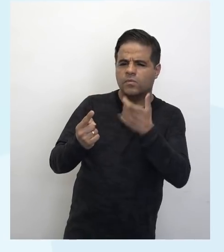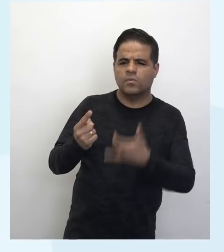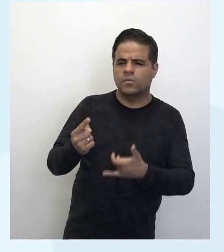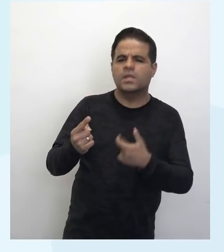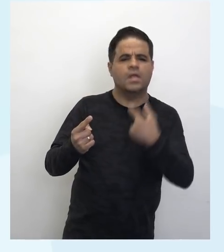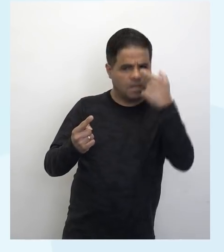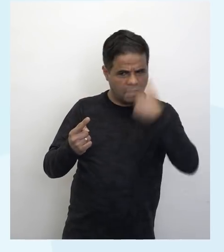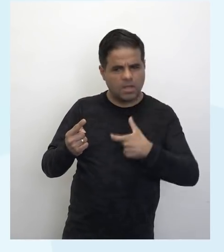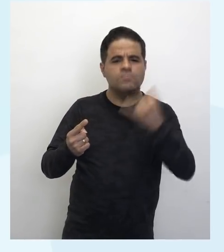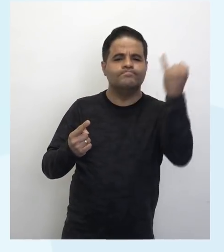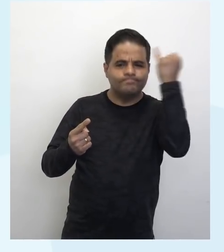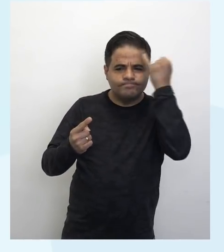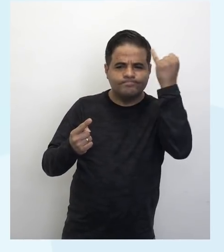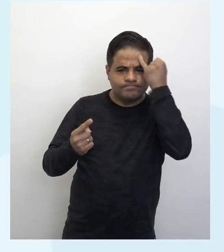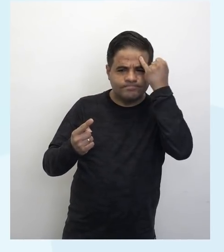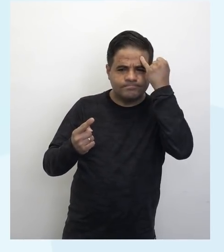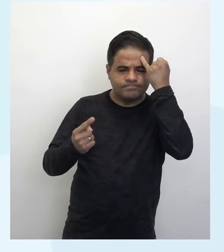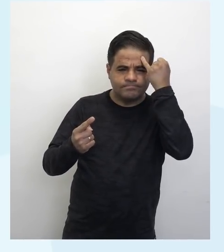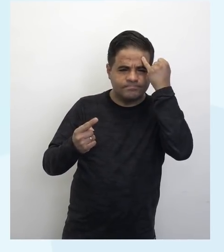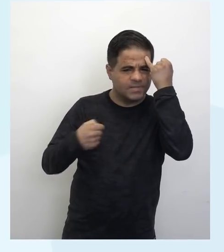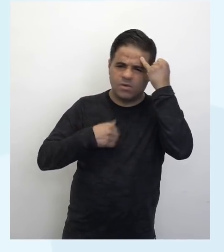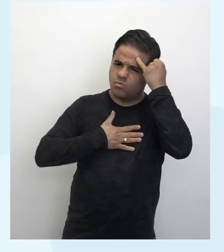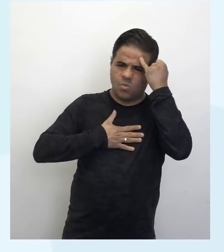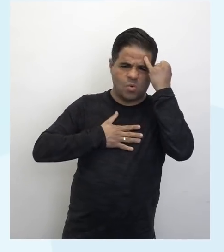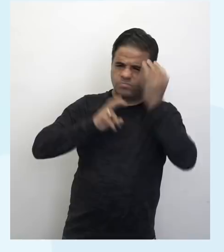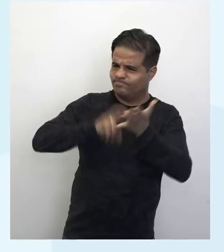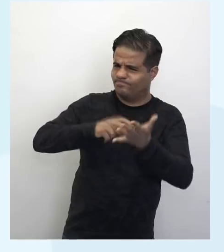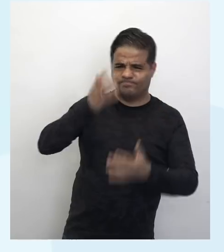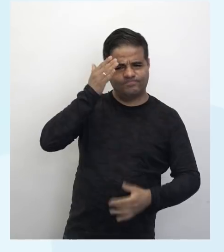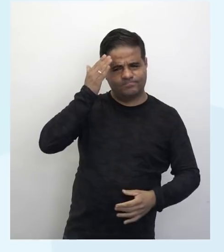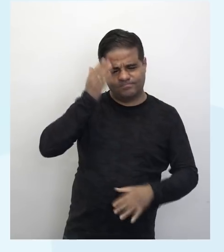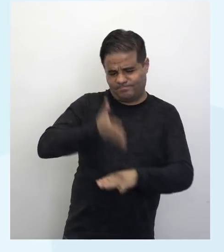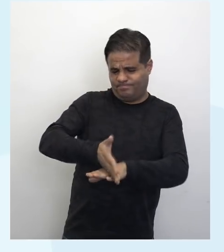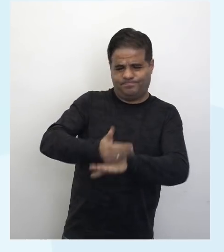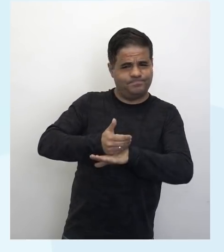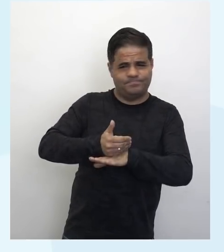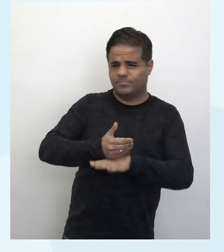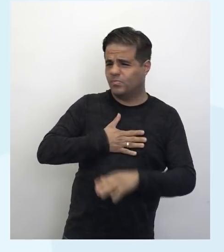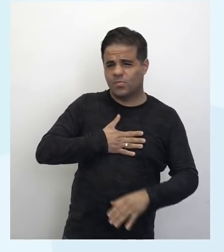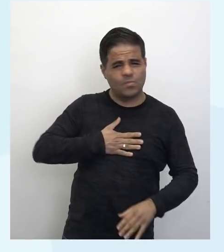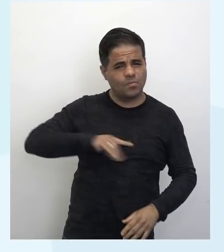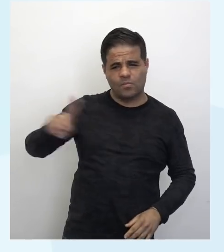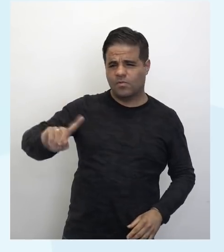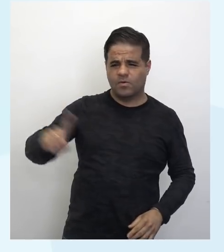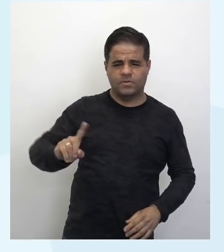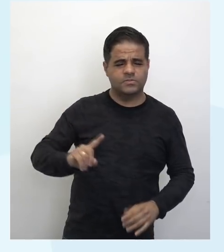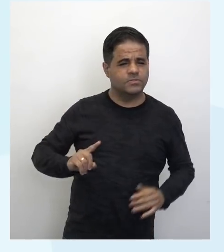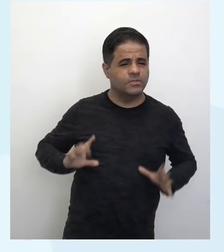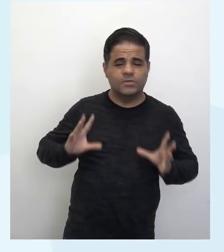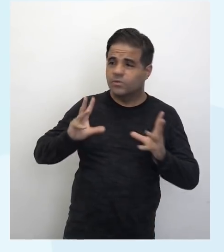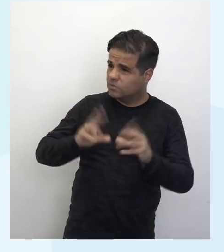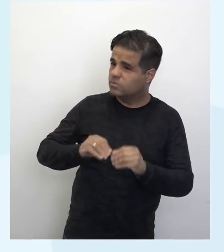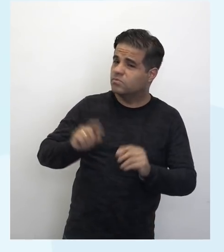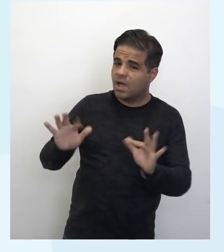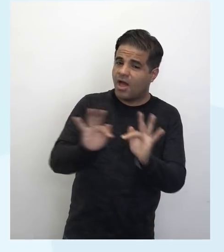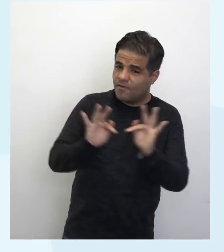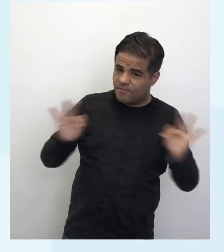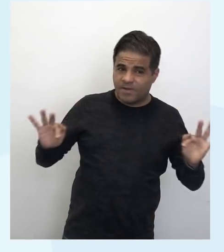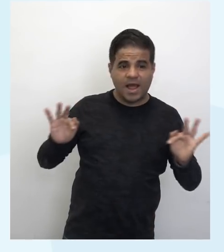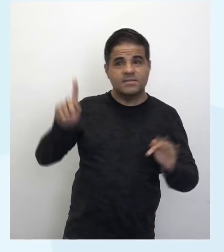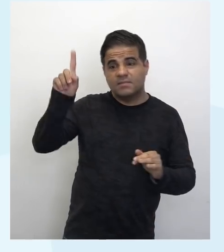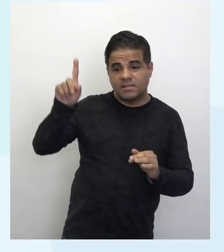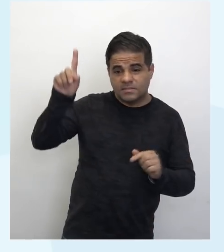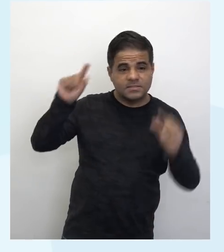certo. Mas tá dizendo que eu gosto de acordar cedo. Então, não gosta. Não gosto. Gente, é tudo baseado na frase que está